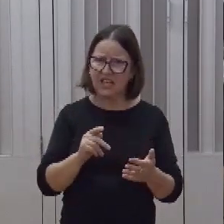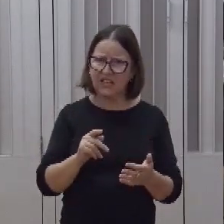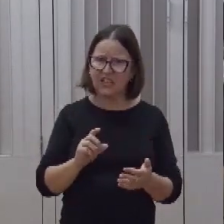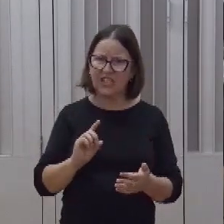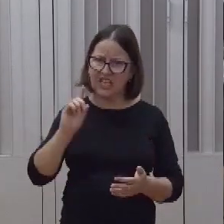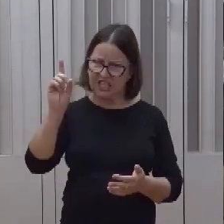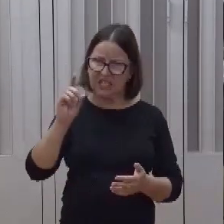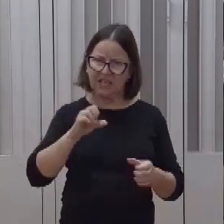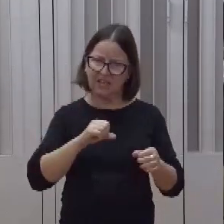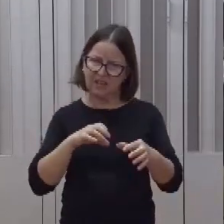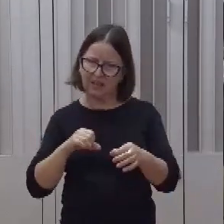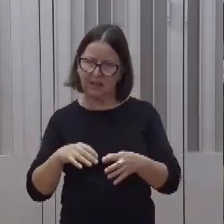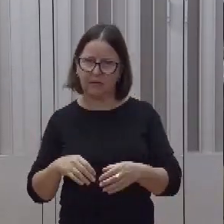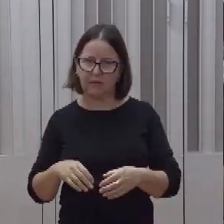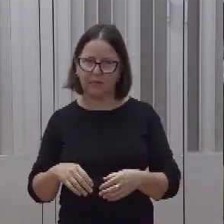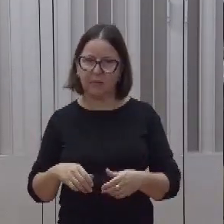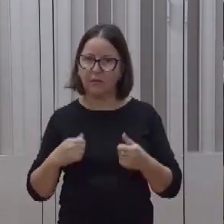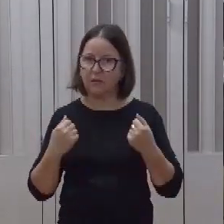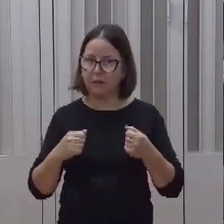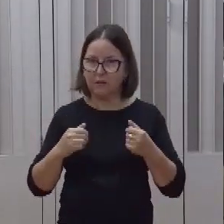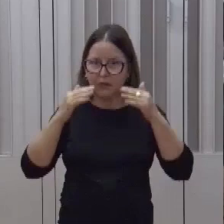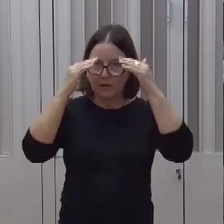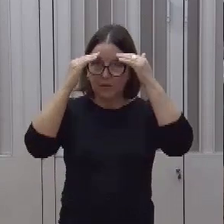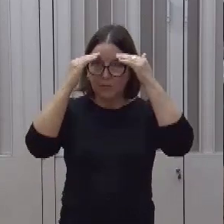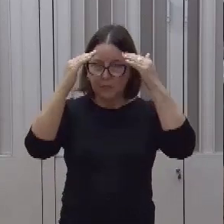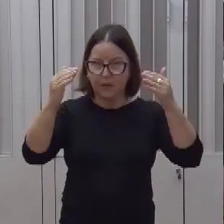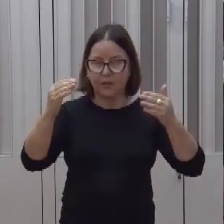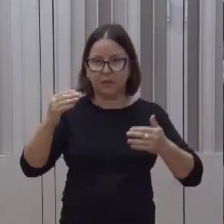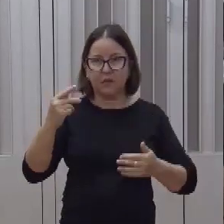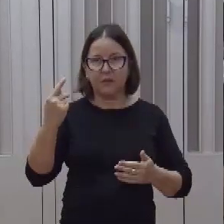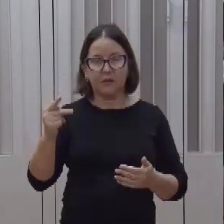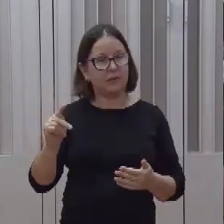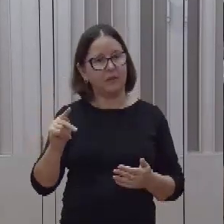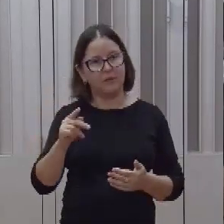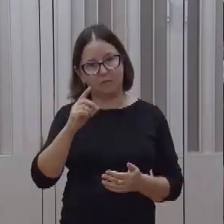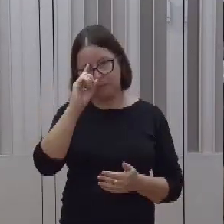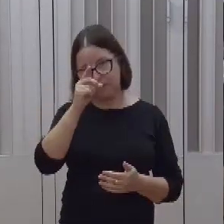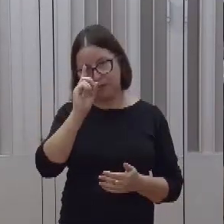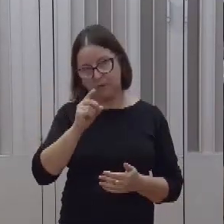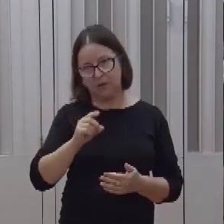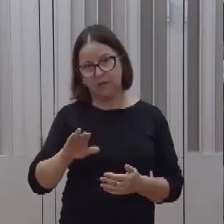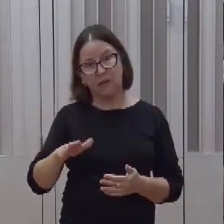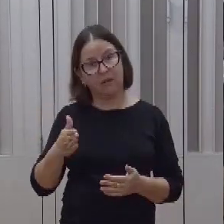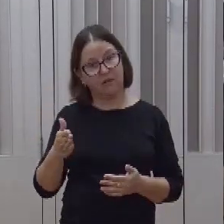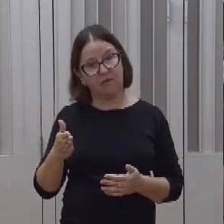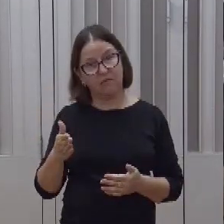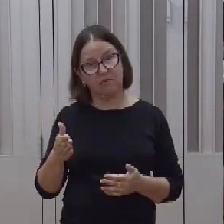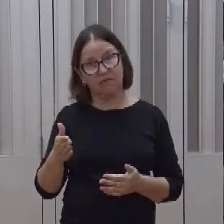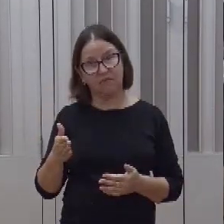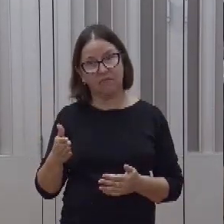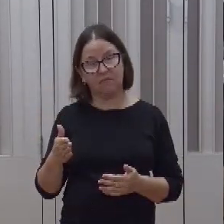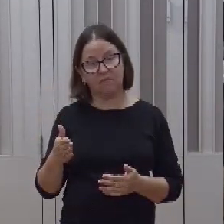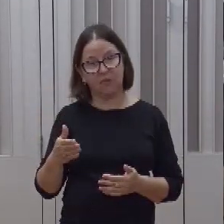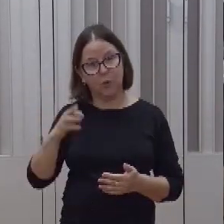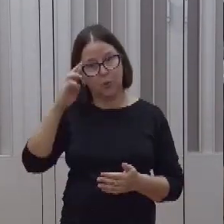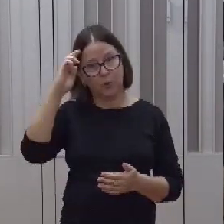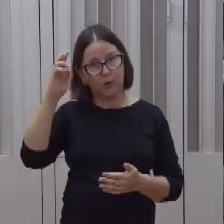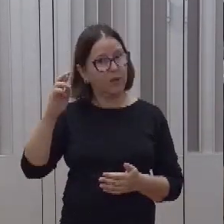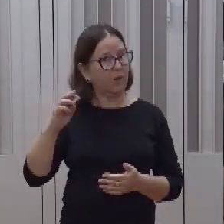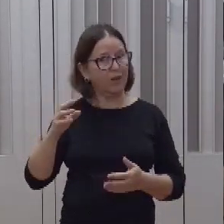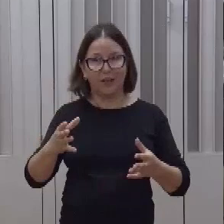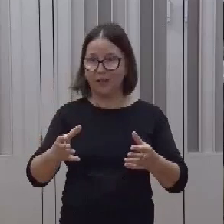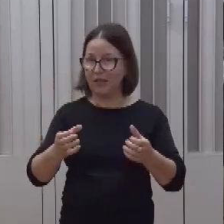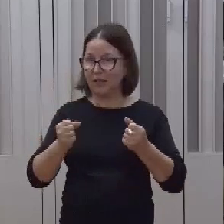Devemos obedecer os seus preceitos, ou ele não nos aceitará como